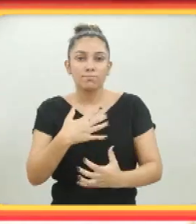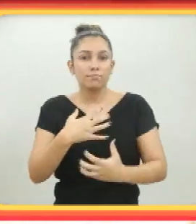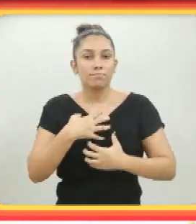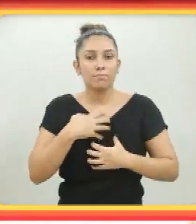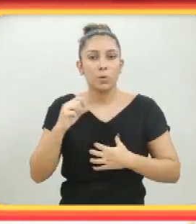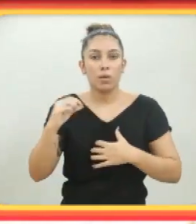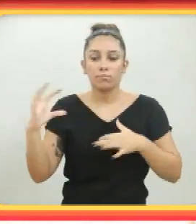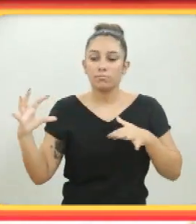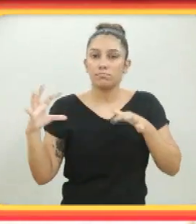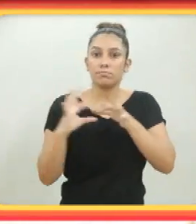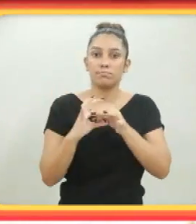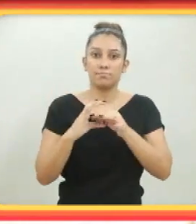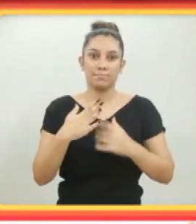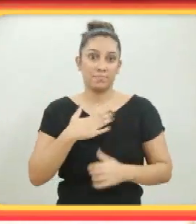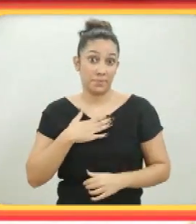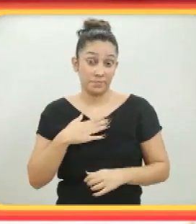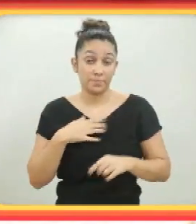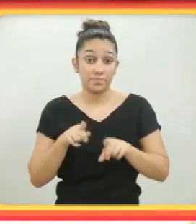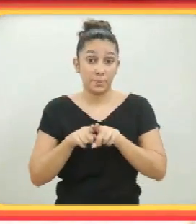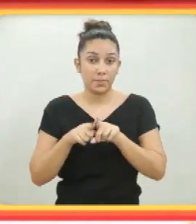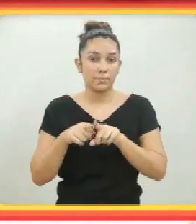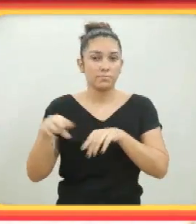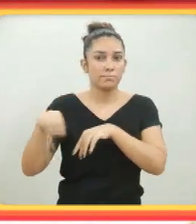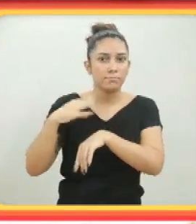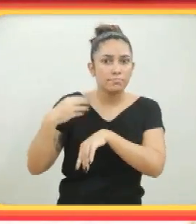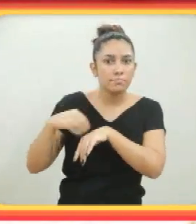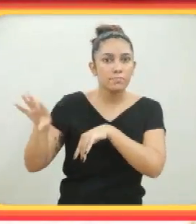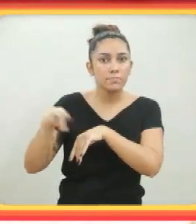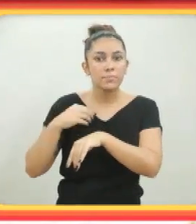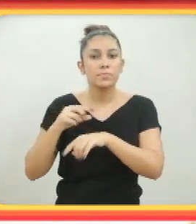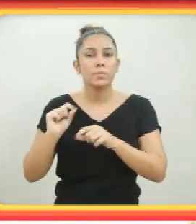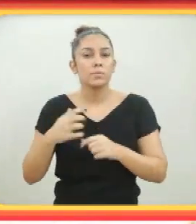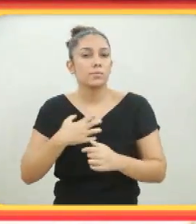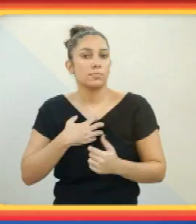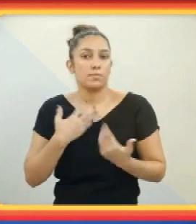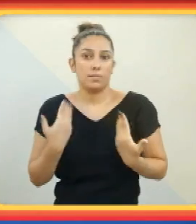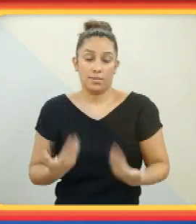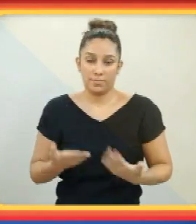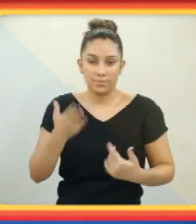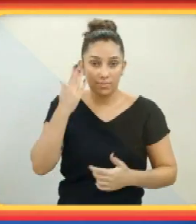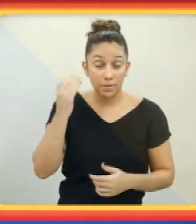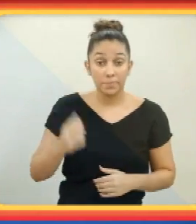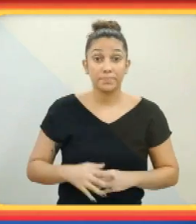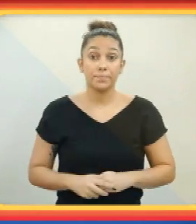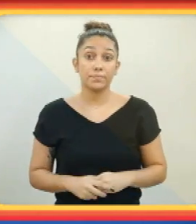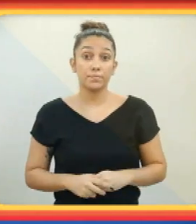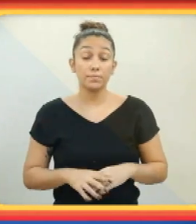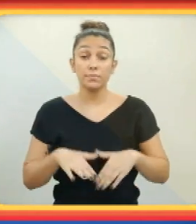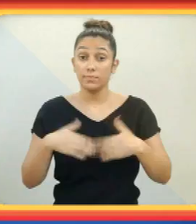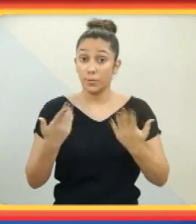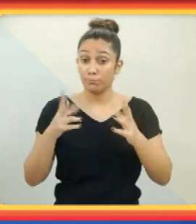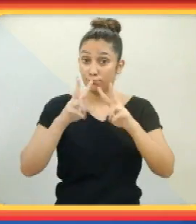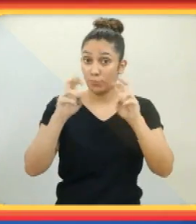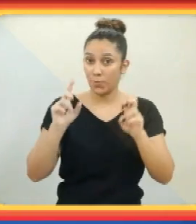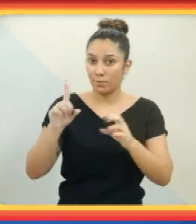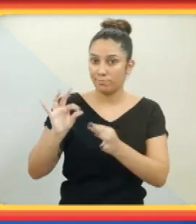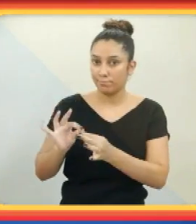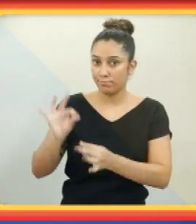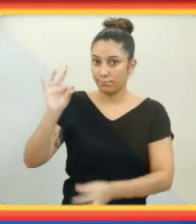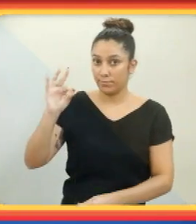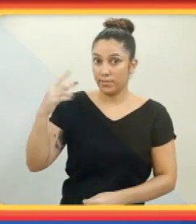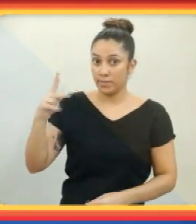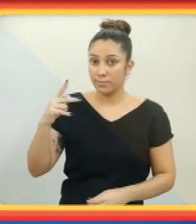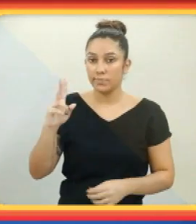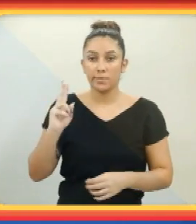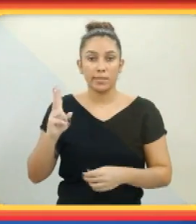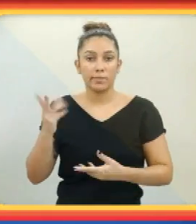E eu não tinha essa visão, porque para mim, dentro de casa, ela é outra pessoa, outra mulher. Para mim, lidar com isso